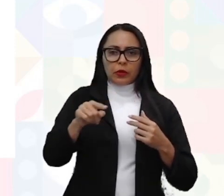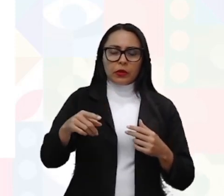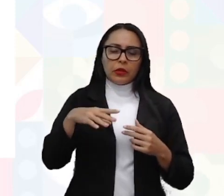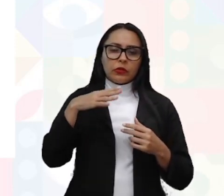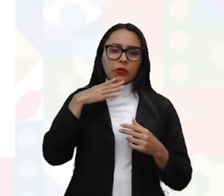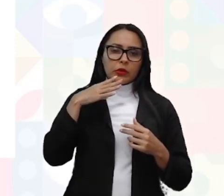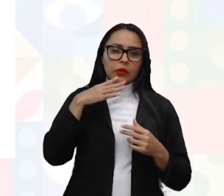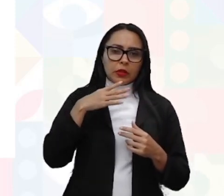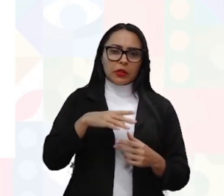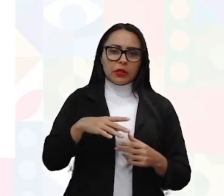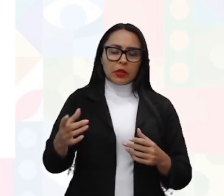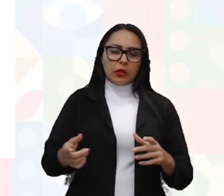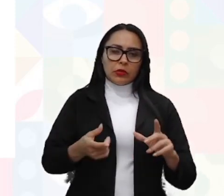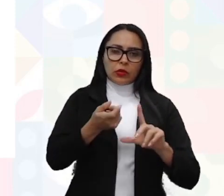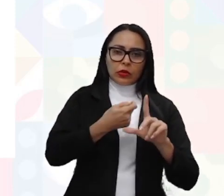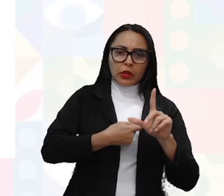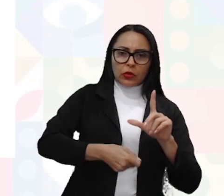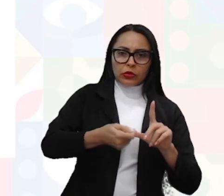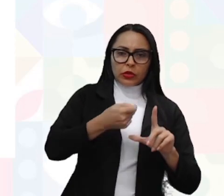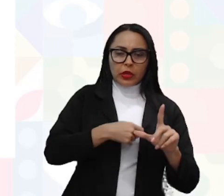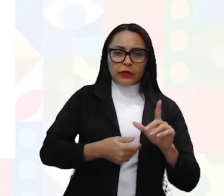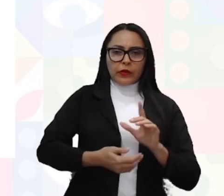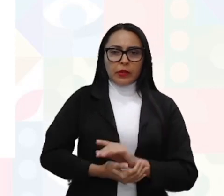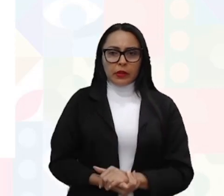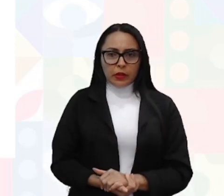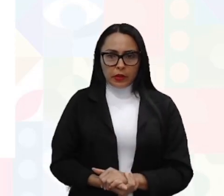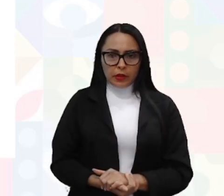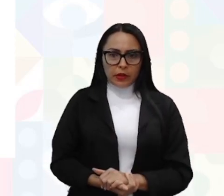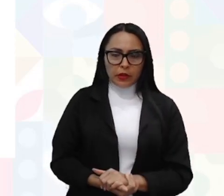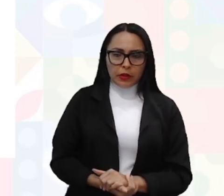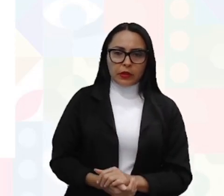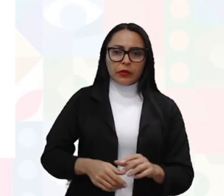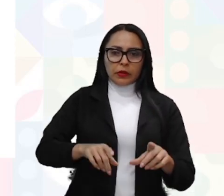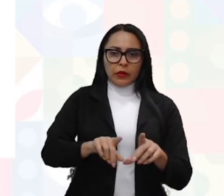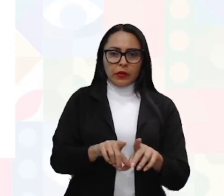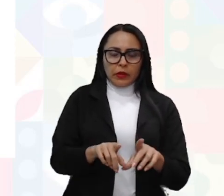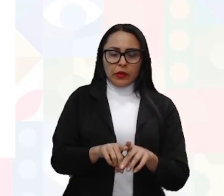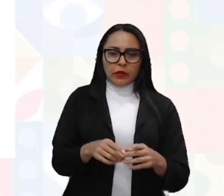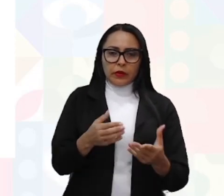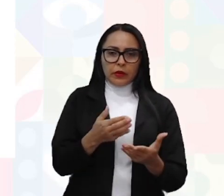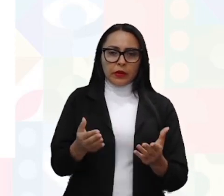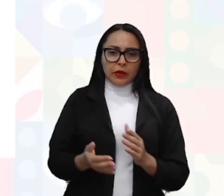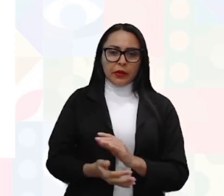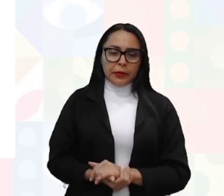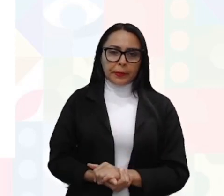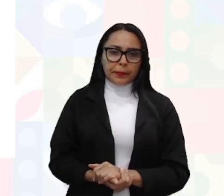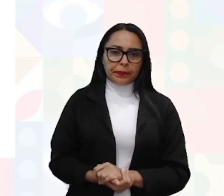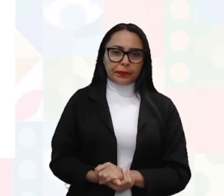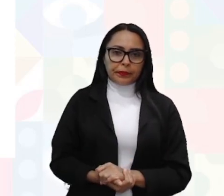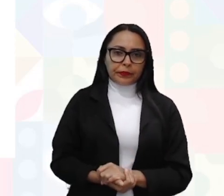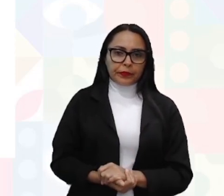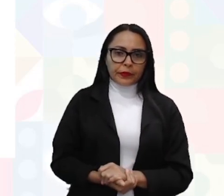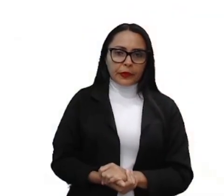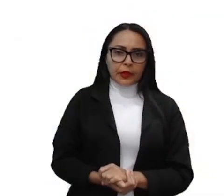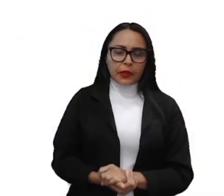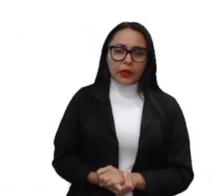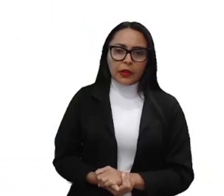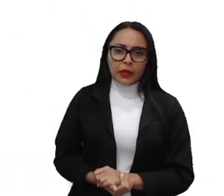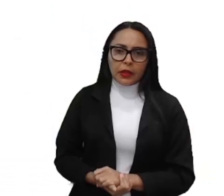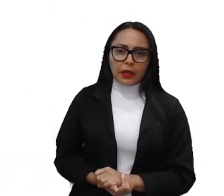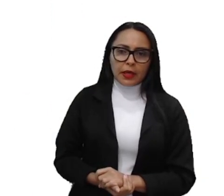pouco a respeito de logística reversa, né? E ciclo de vida de produtos. A logística